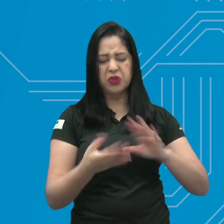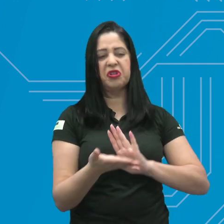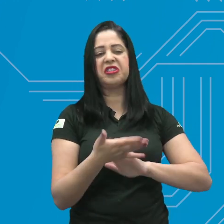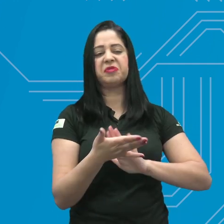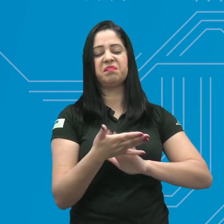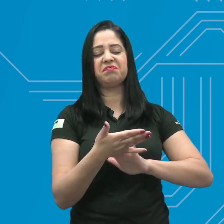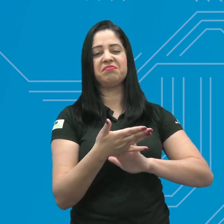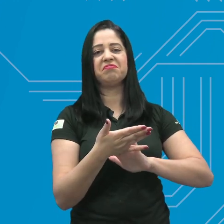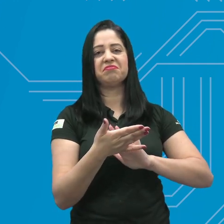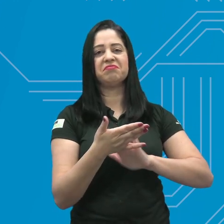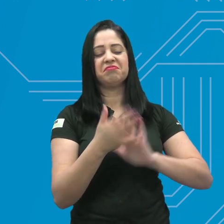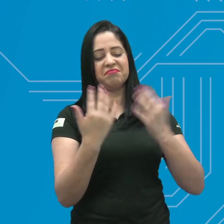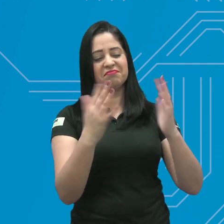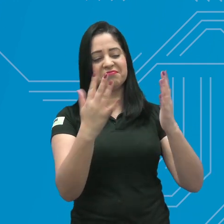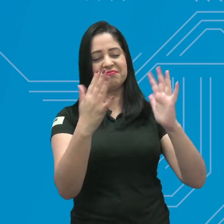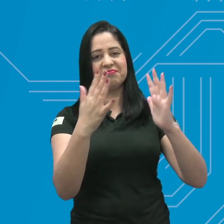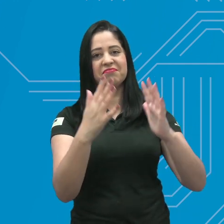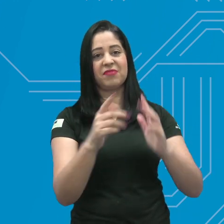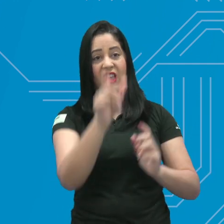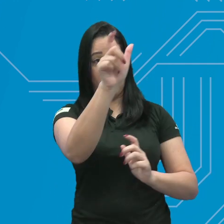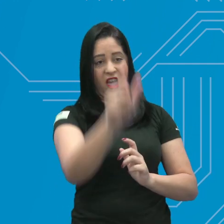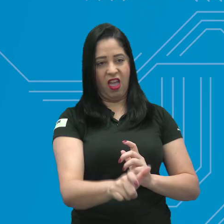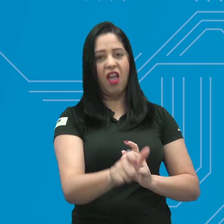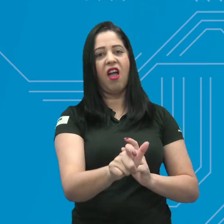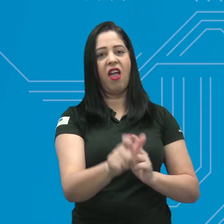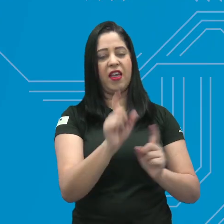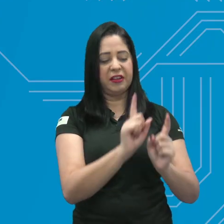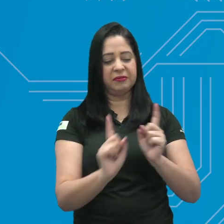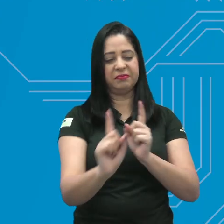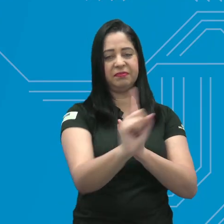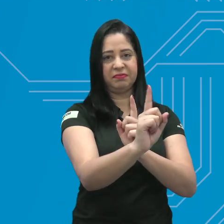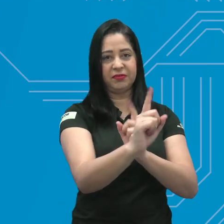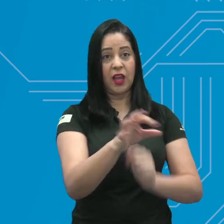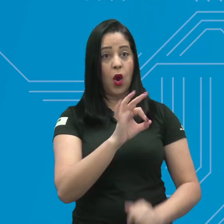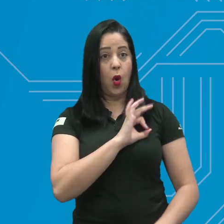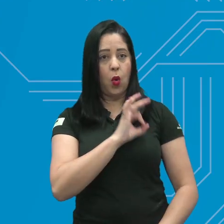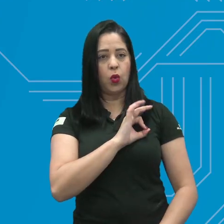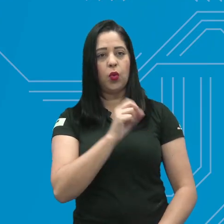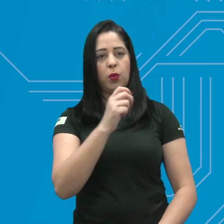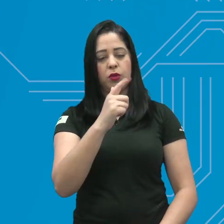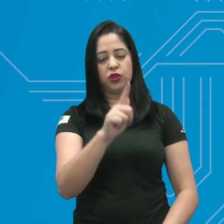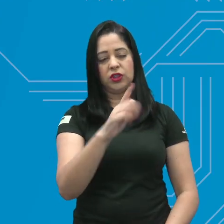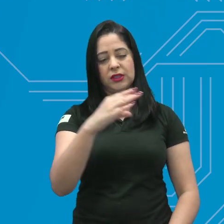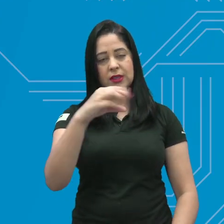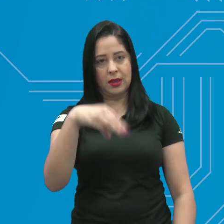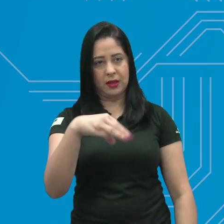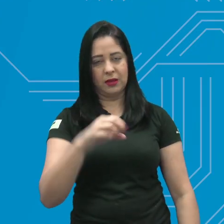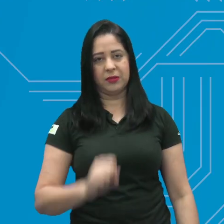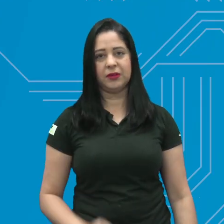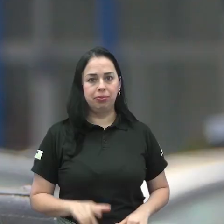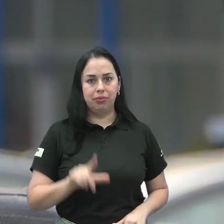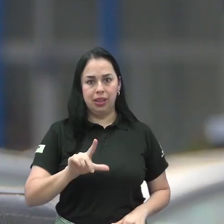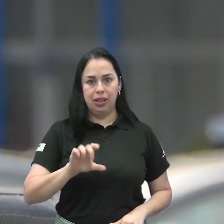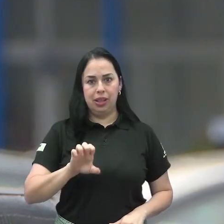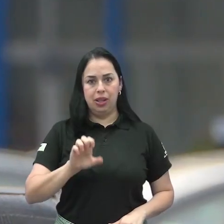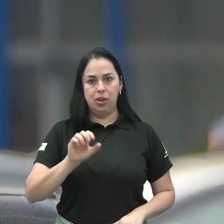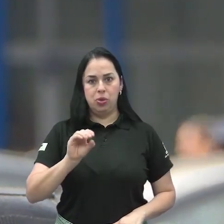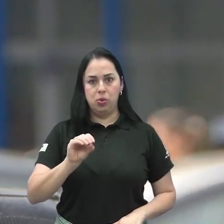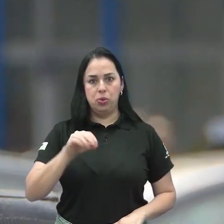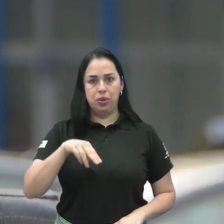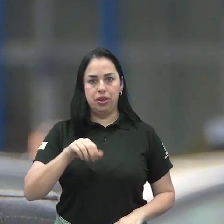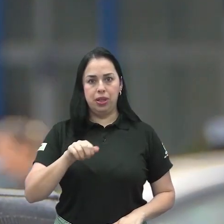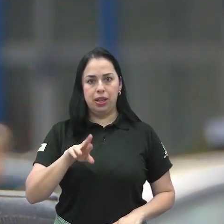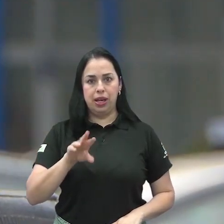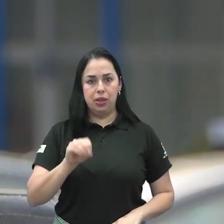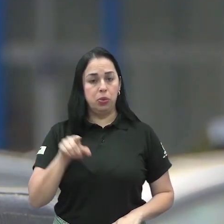aprovadas no Legislativo e parabenizaram o destaque de Leonardo Rodrigues e da Guarda Municipal joseense. Leonardo